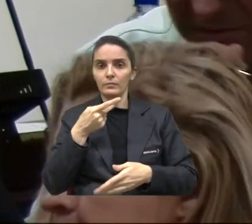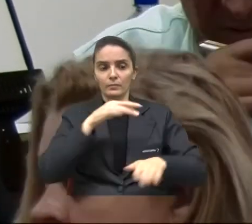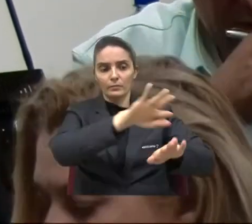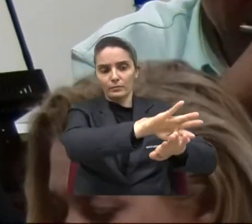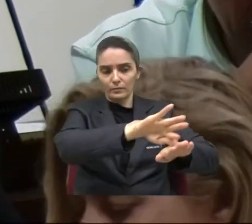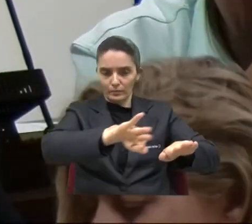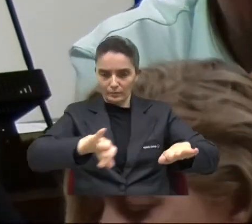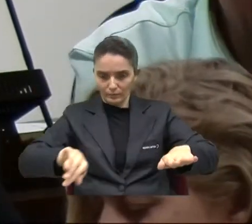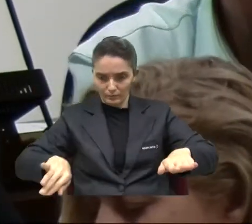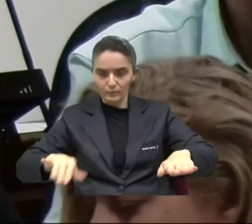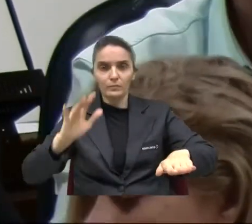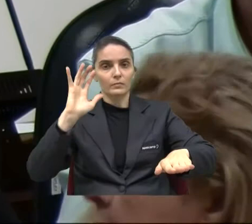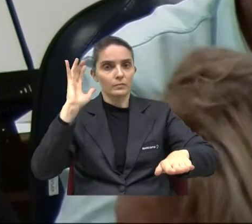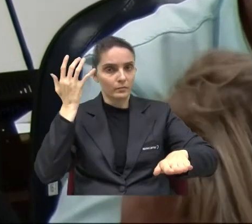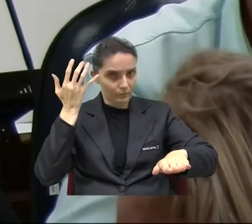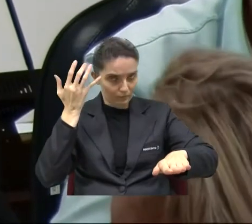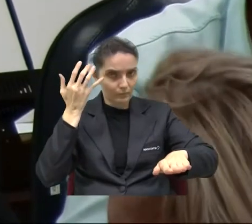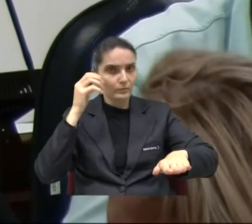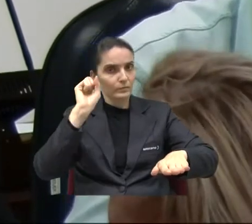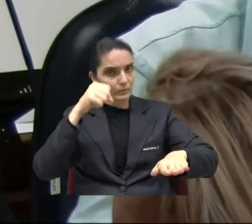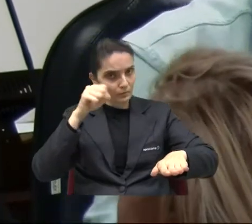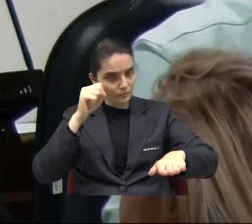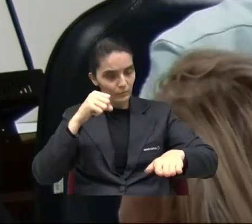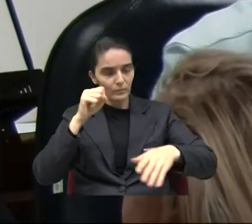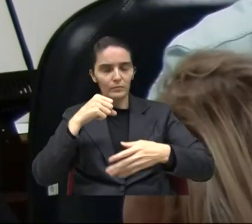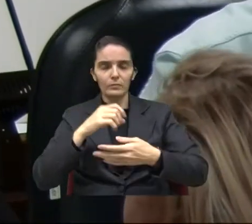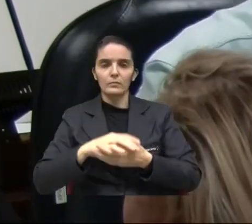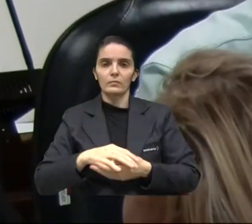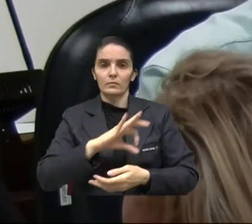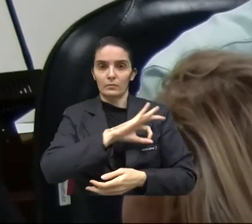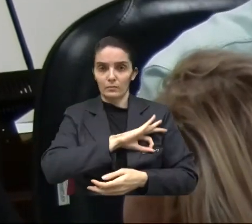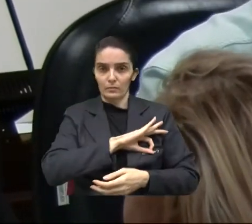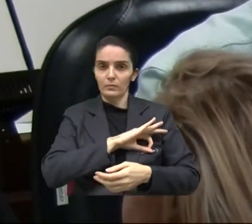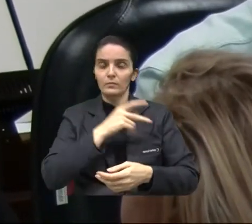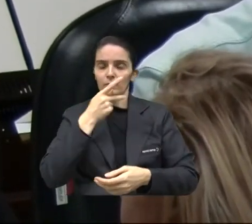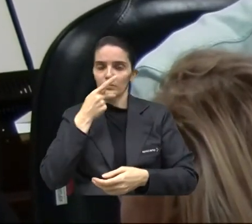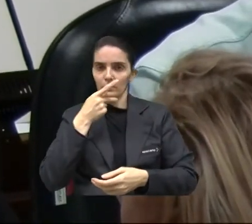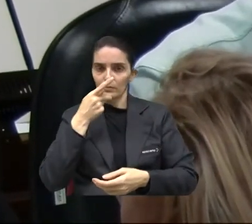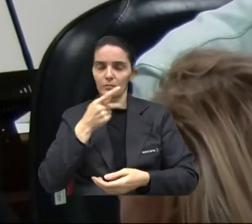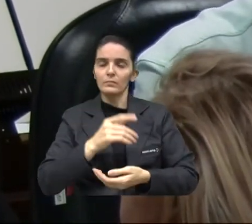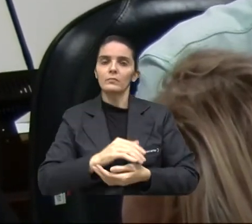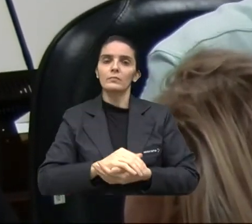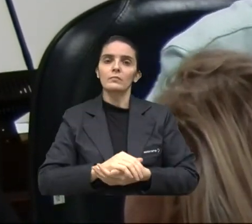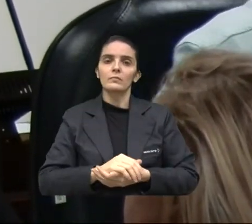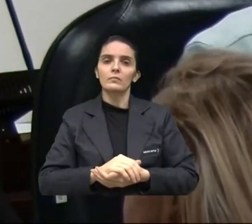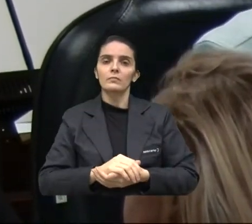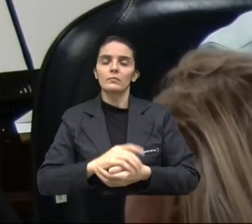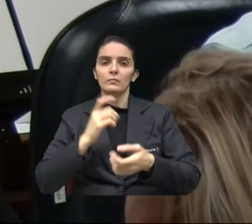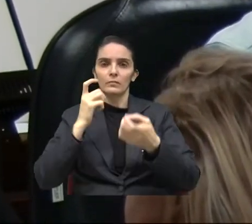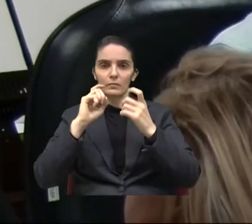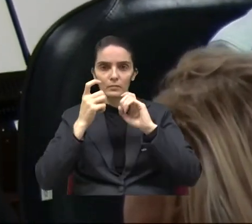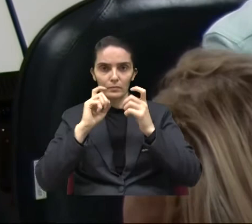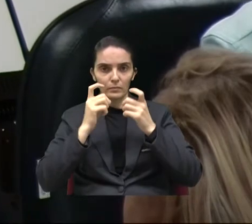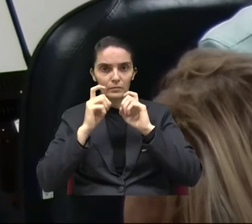acontecerá, e assim foram as determinações da Polícia Militar. Nesta reunião, ela acontecerá